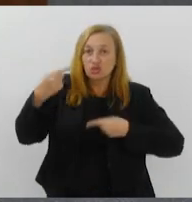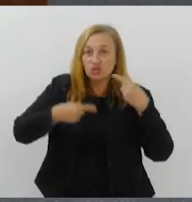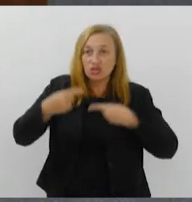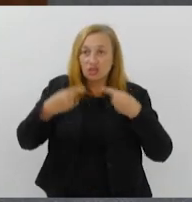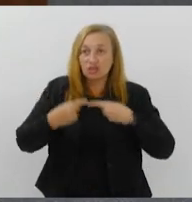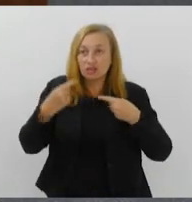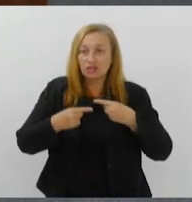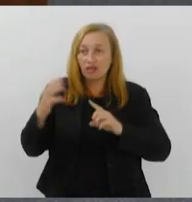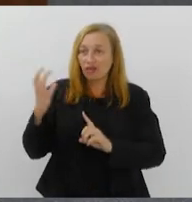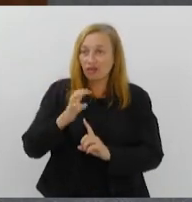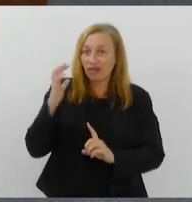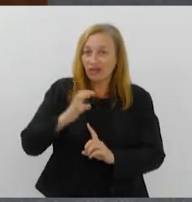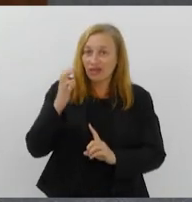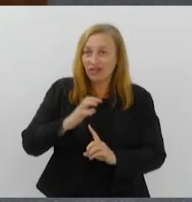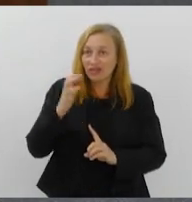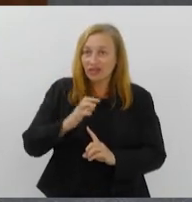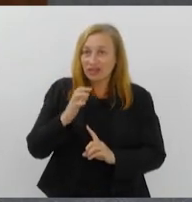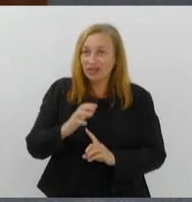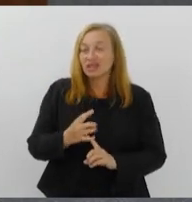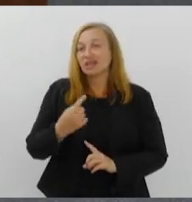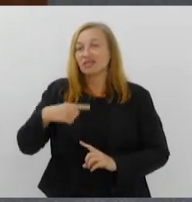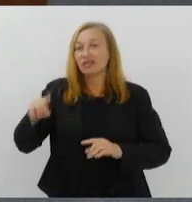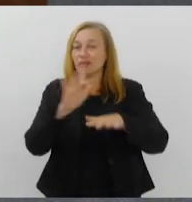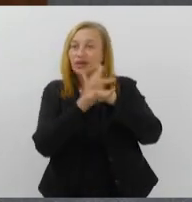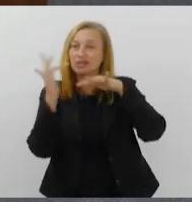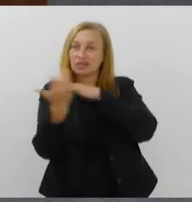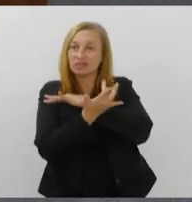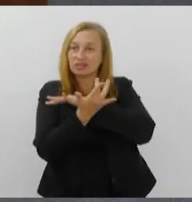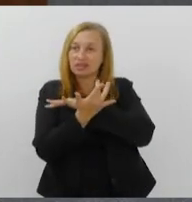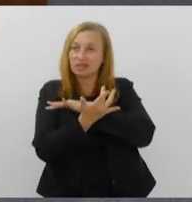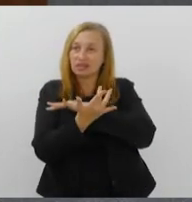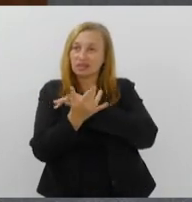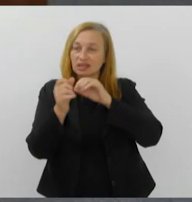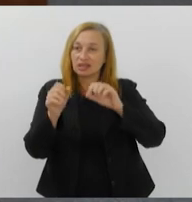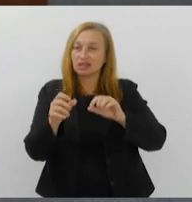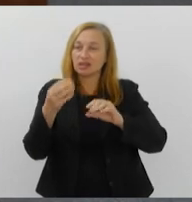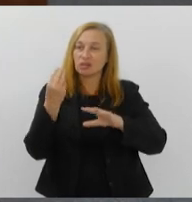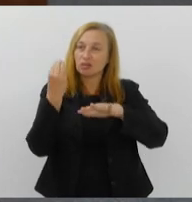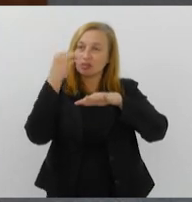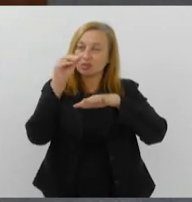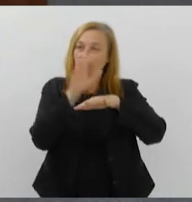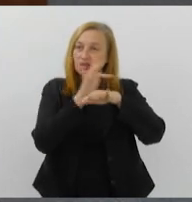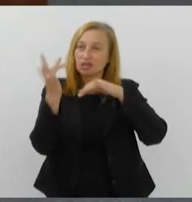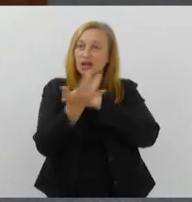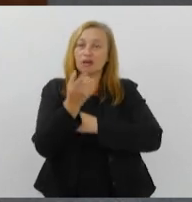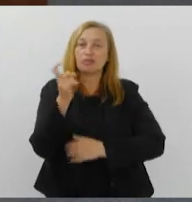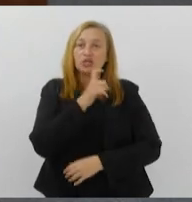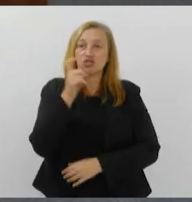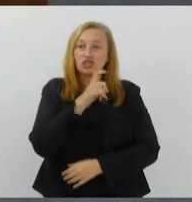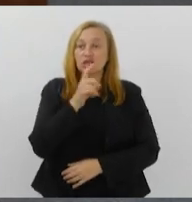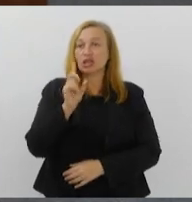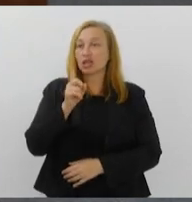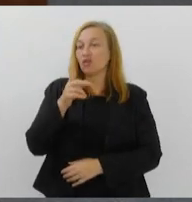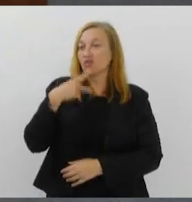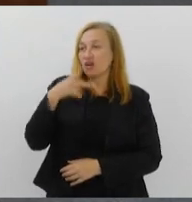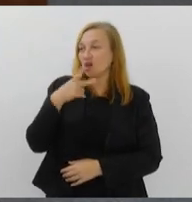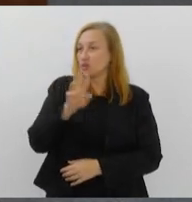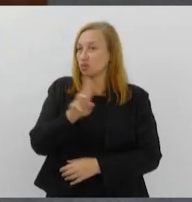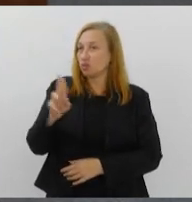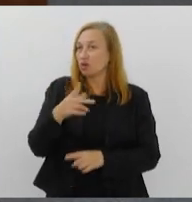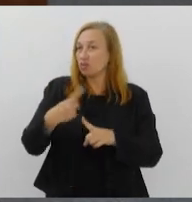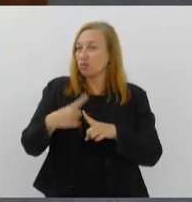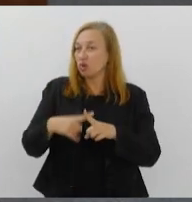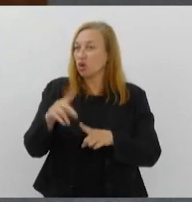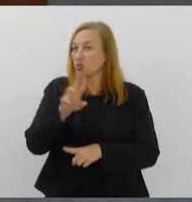de uma manipulação e ainda vai para as redes sociais para publicar mentira. Não falo o nome porque não merece sequer ter o